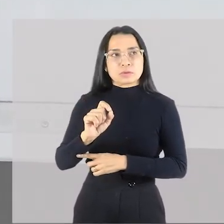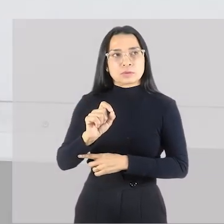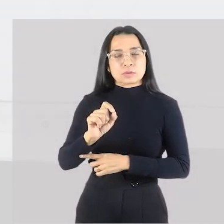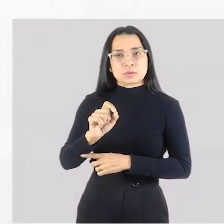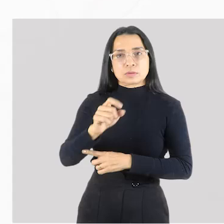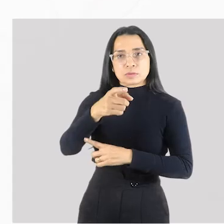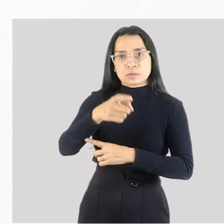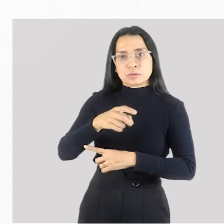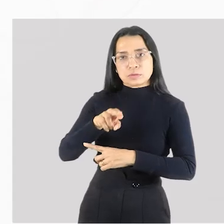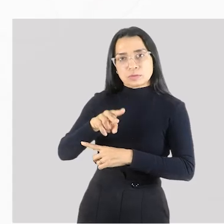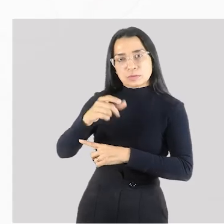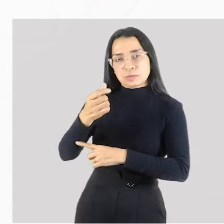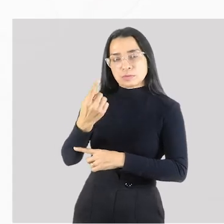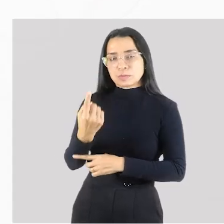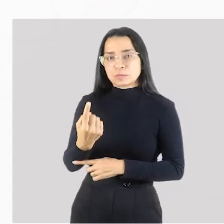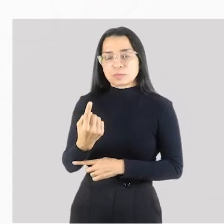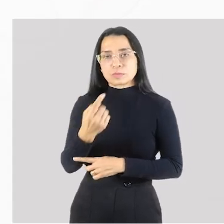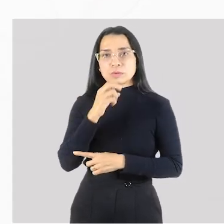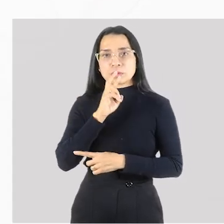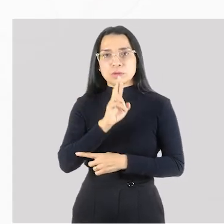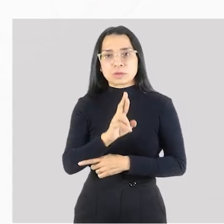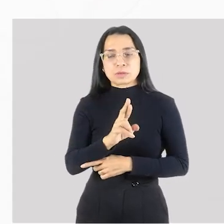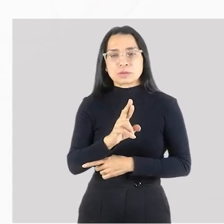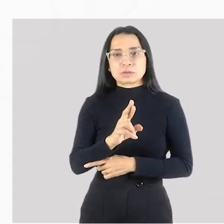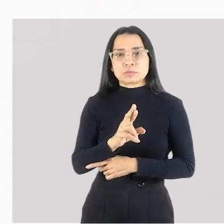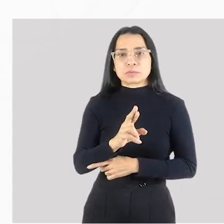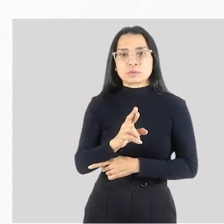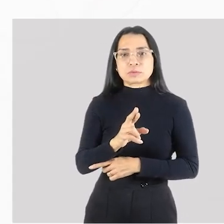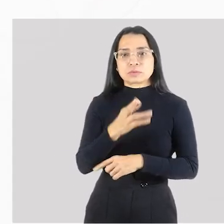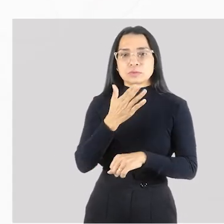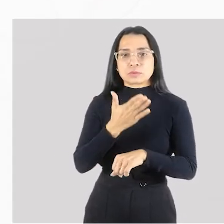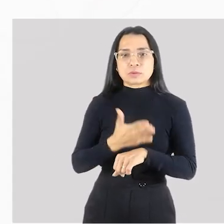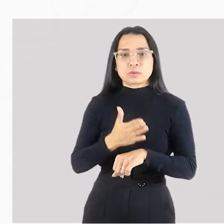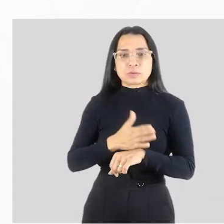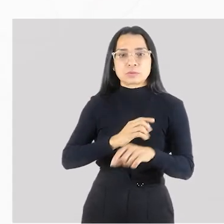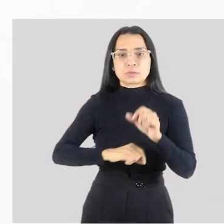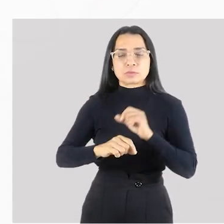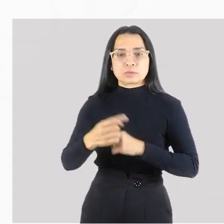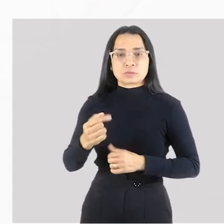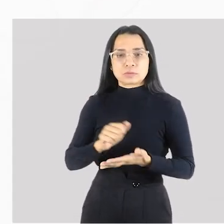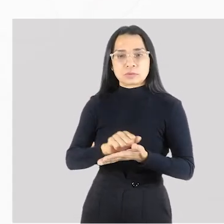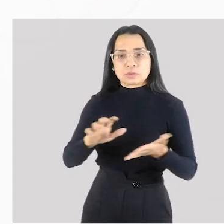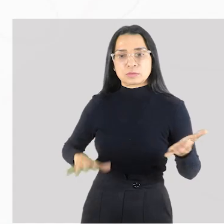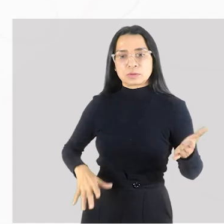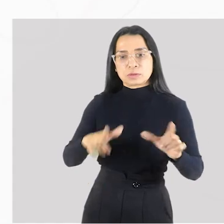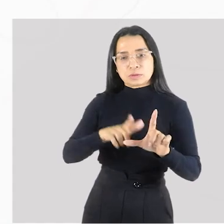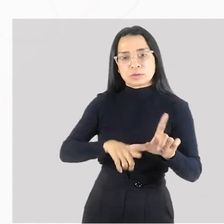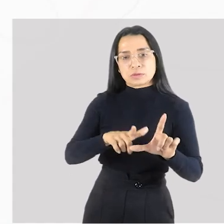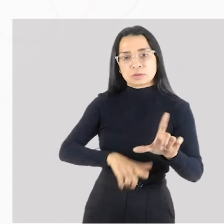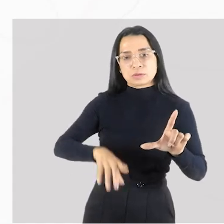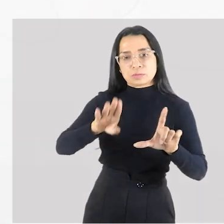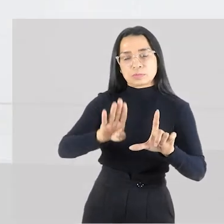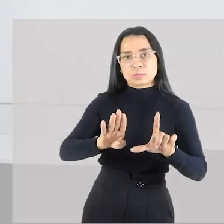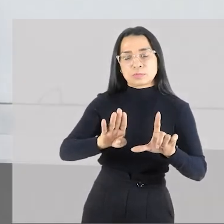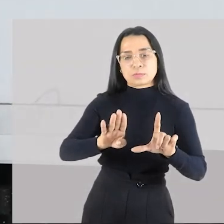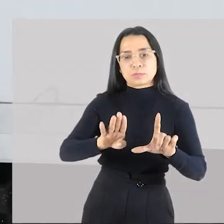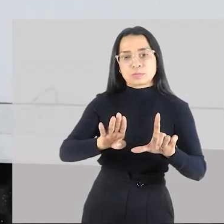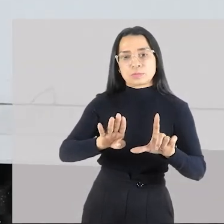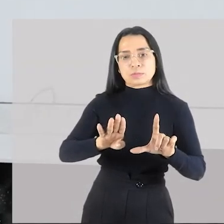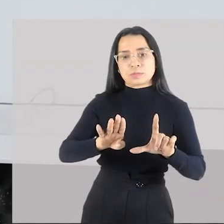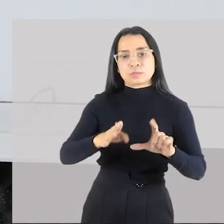1. Que é a resposta do nosso exercício, né? Letra B de bola,